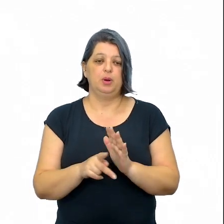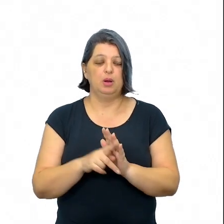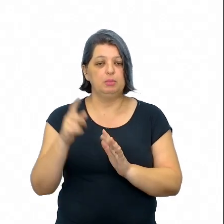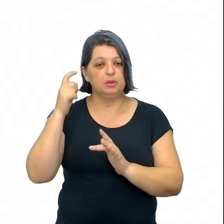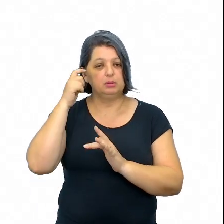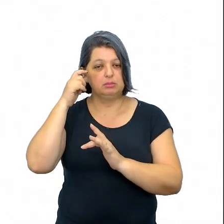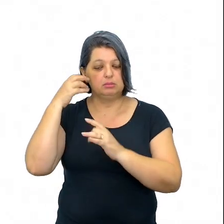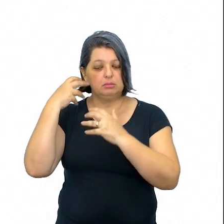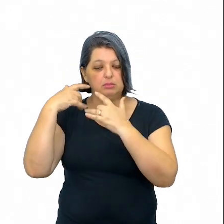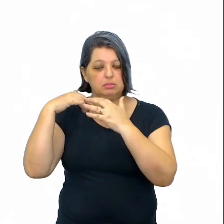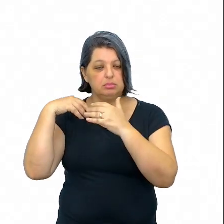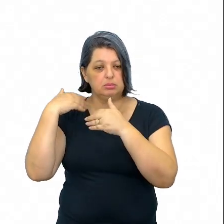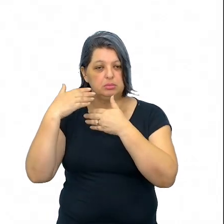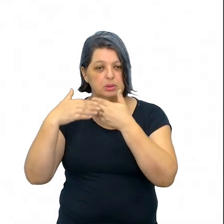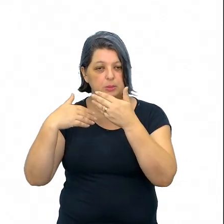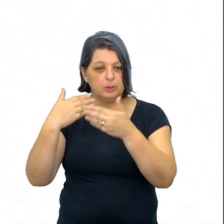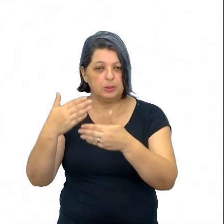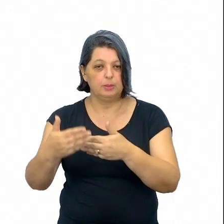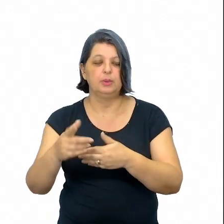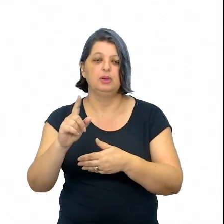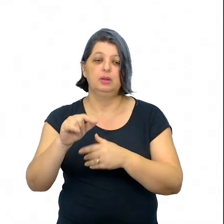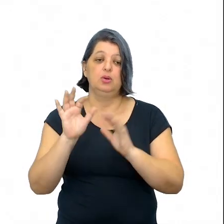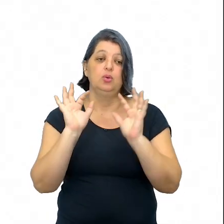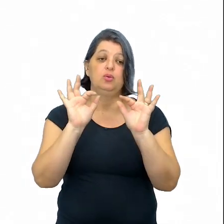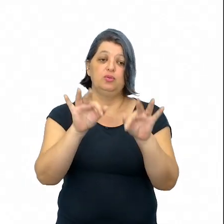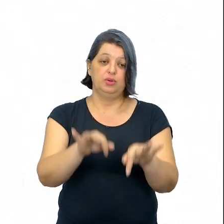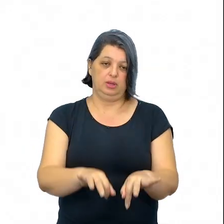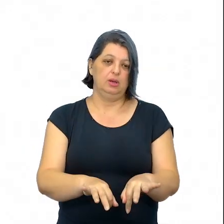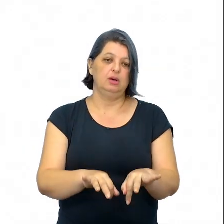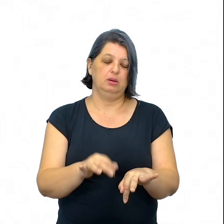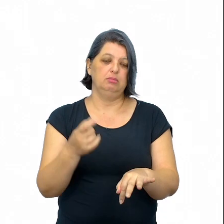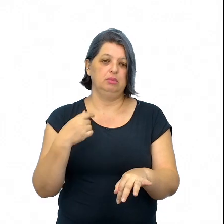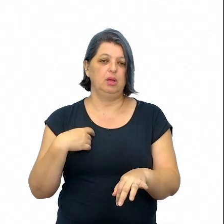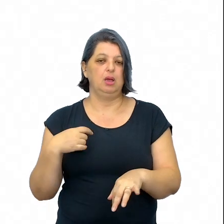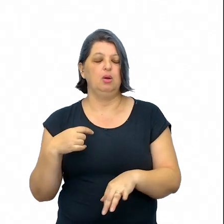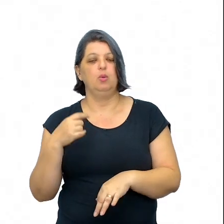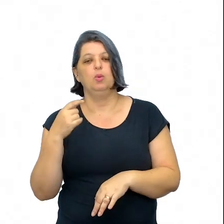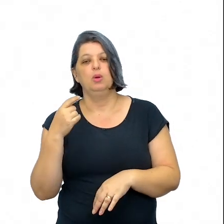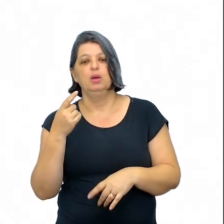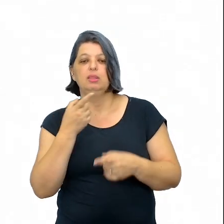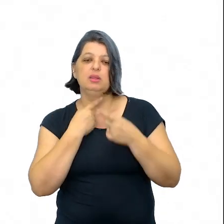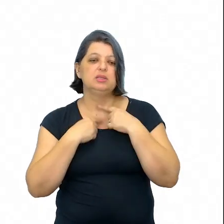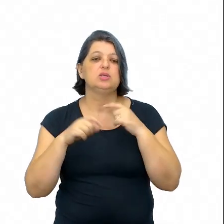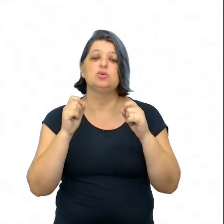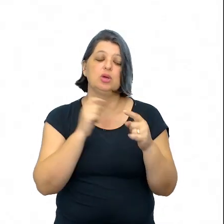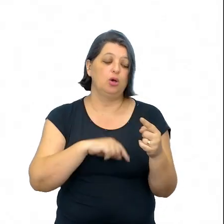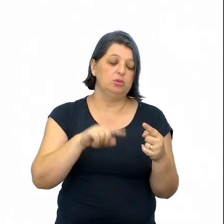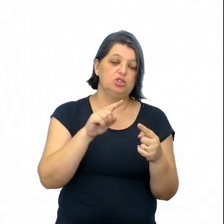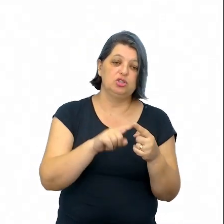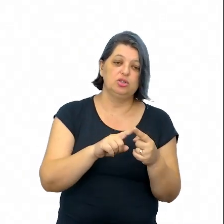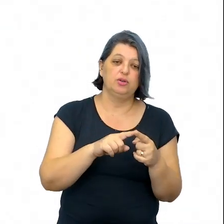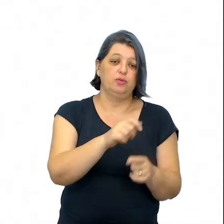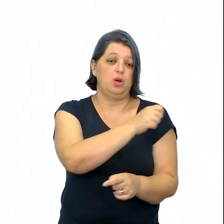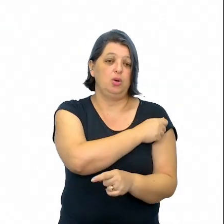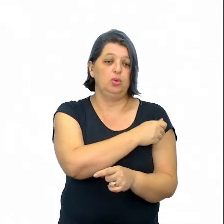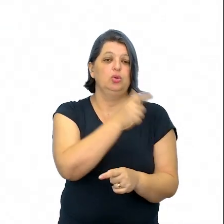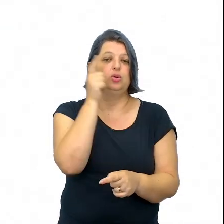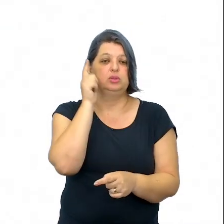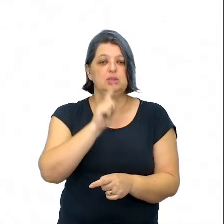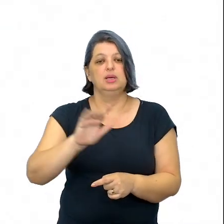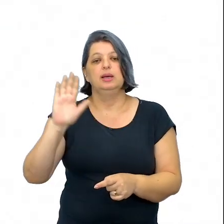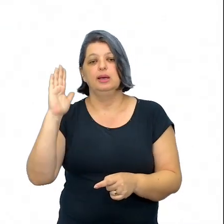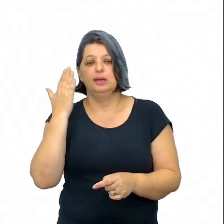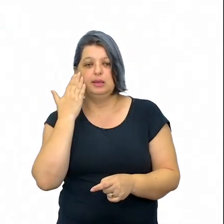cognitivos. Então, ao final dessa atividade, eu espero que o meu aluno consiga ler, consiga compreender,